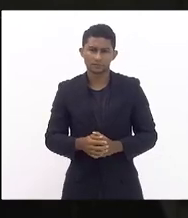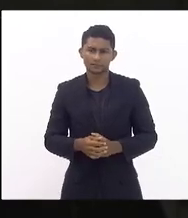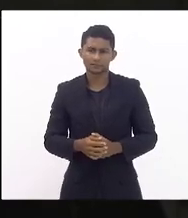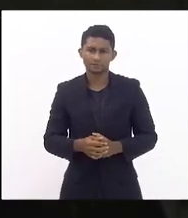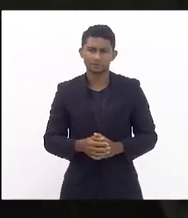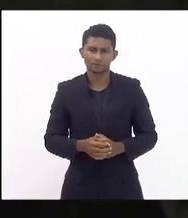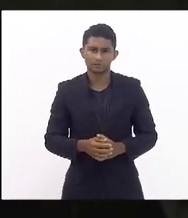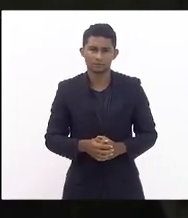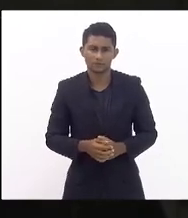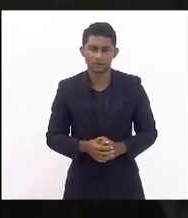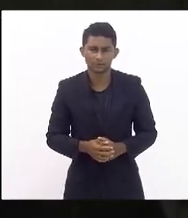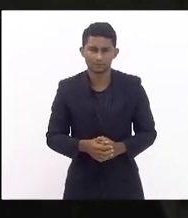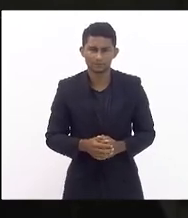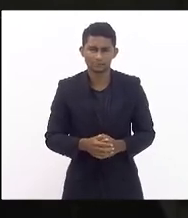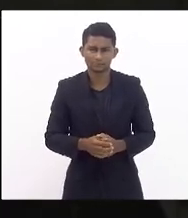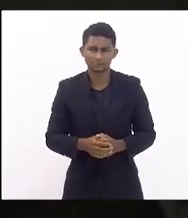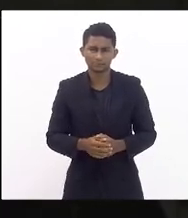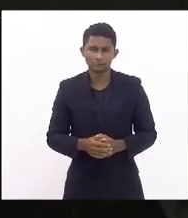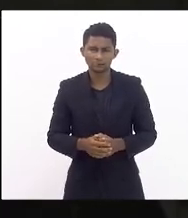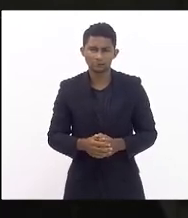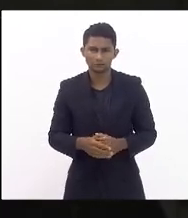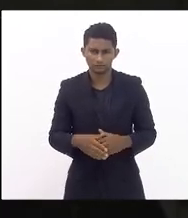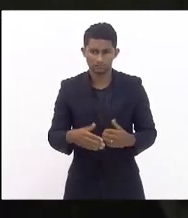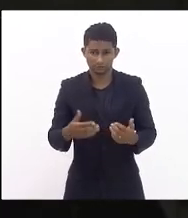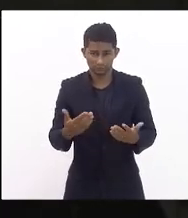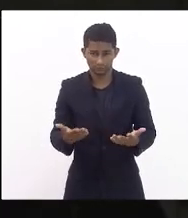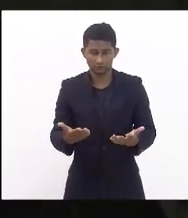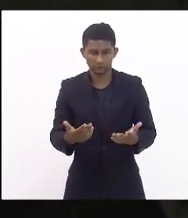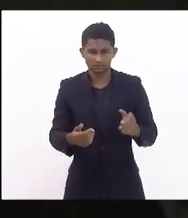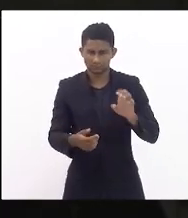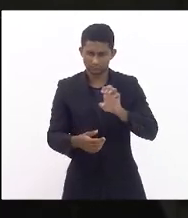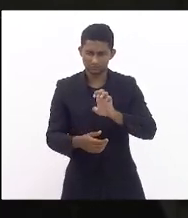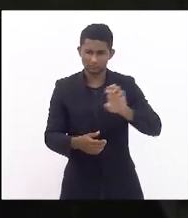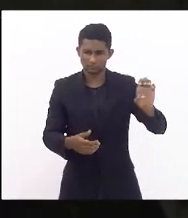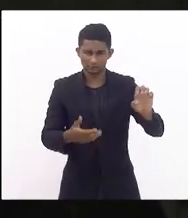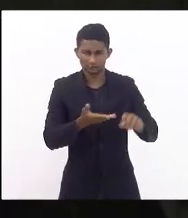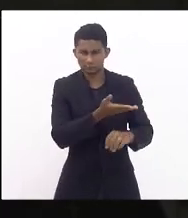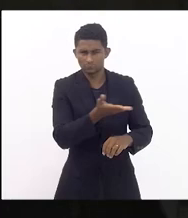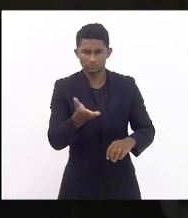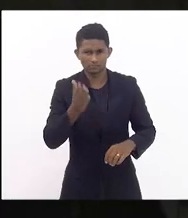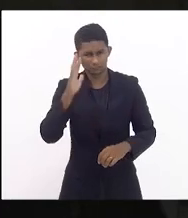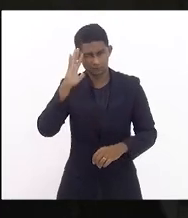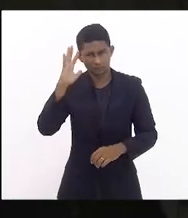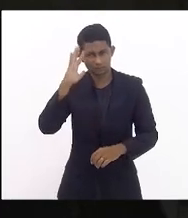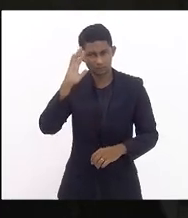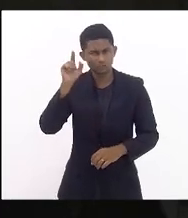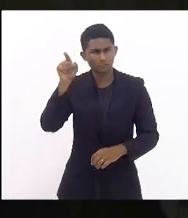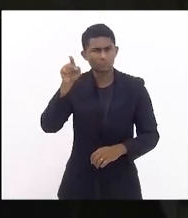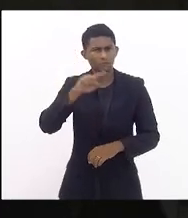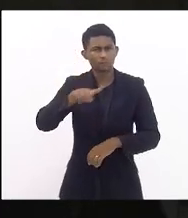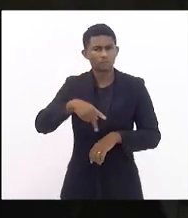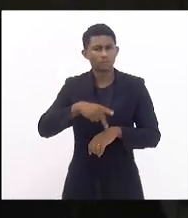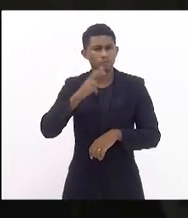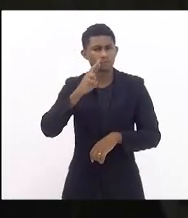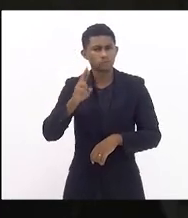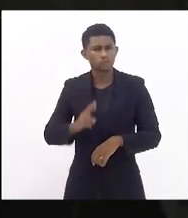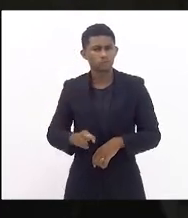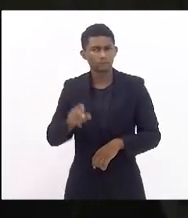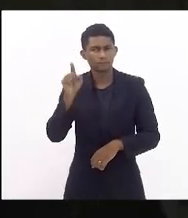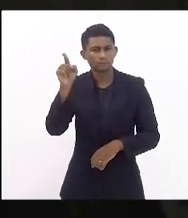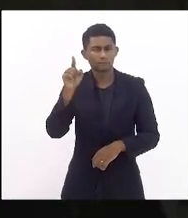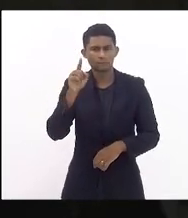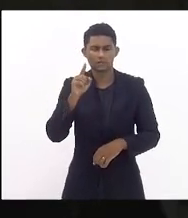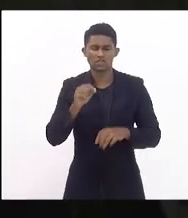Essa crença desse segmento de esquerda no Putin, na Rússia, na